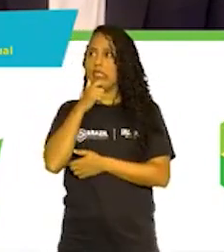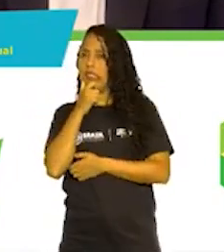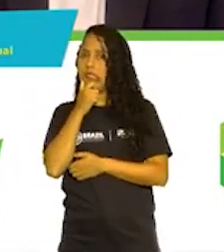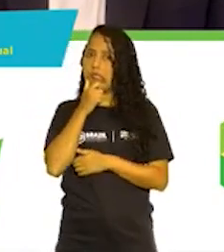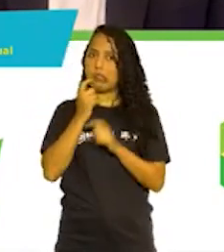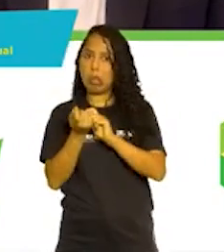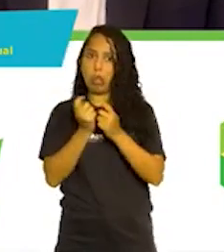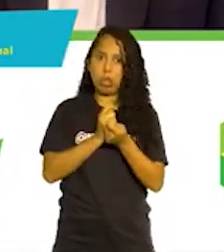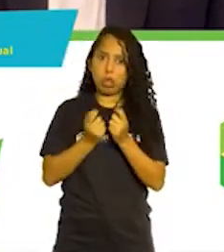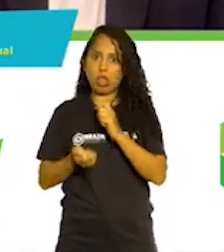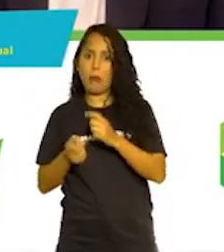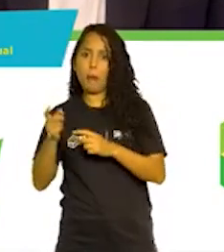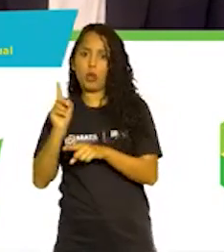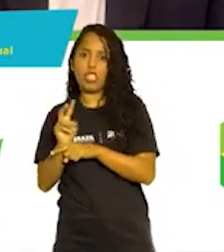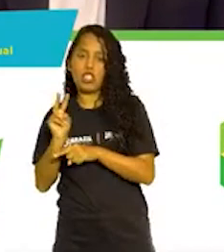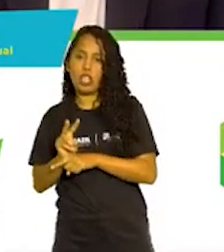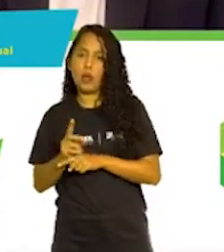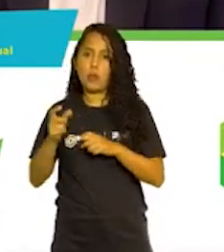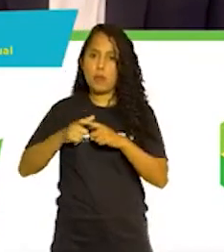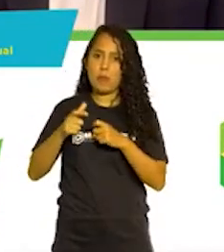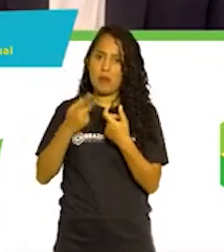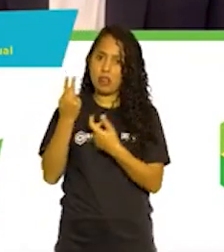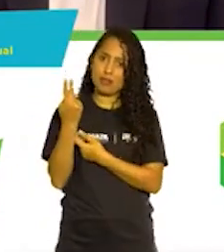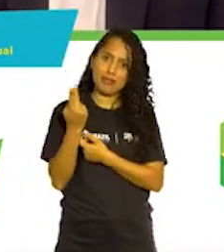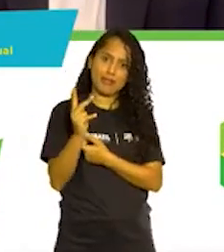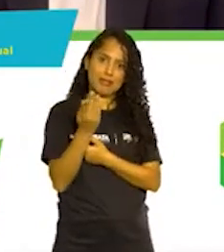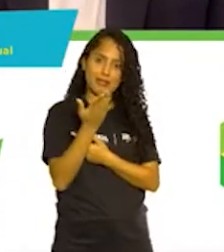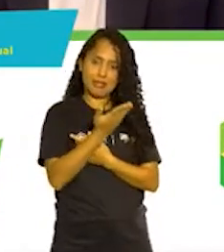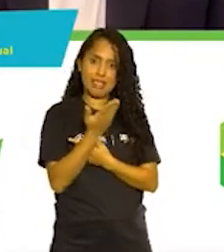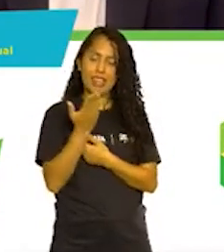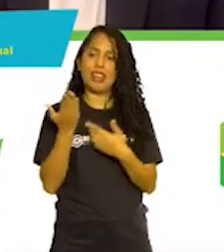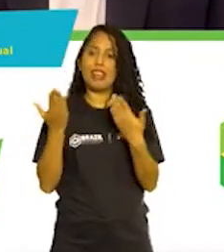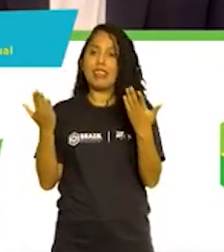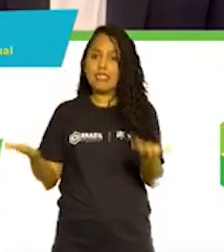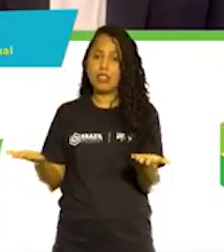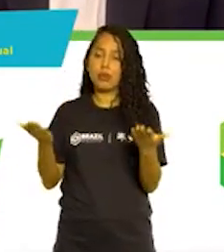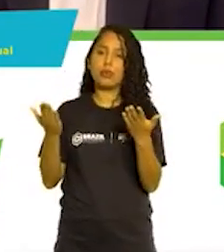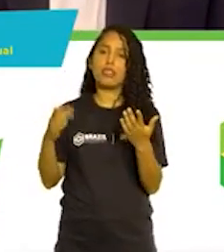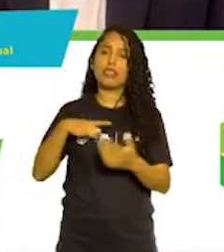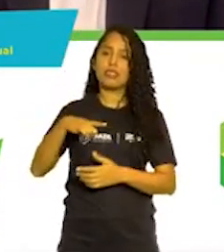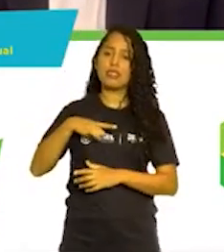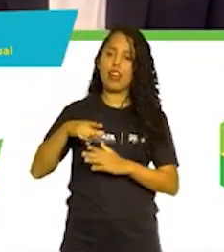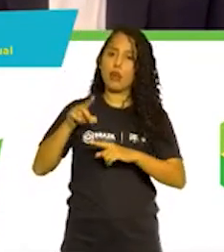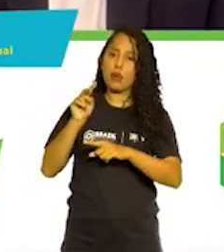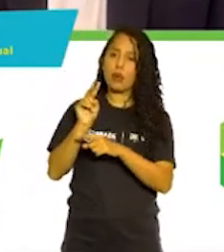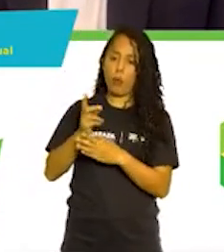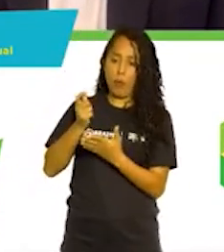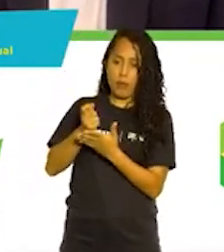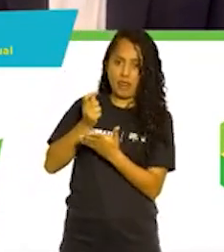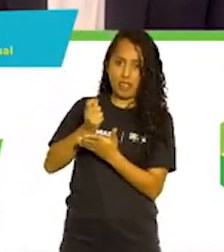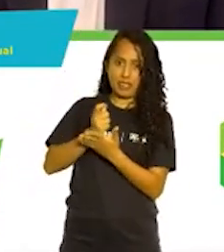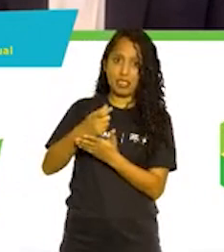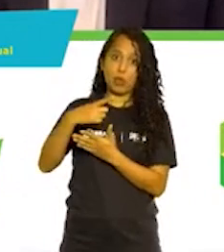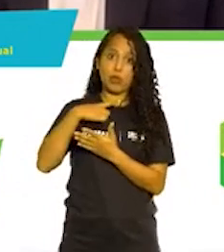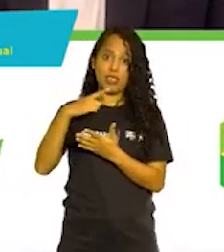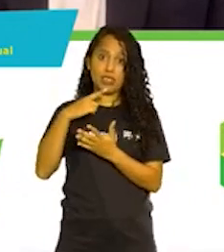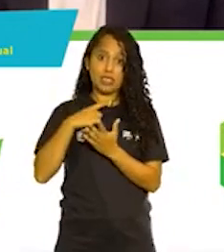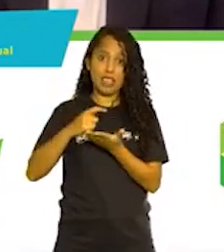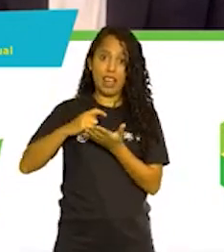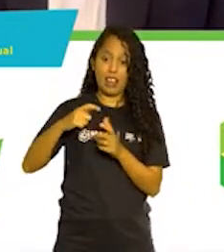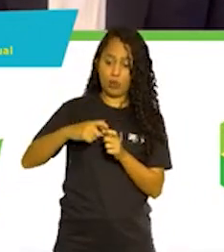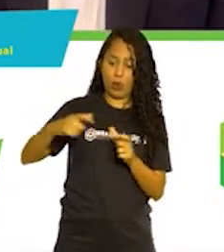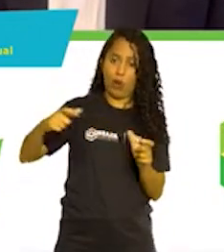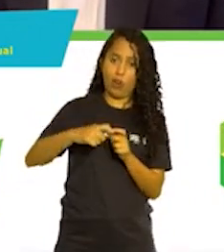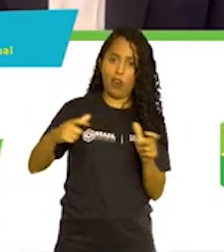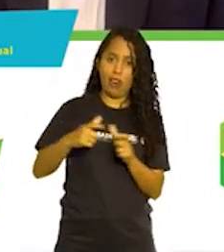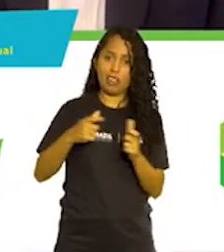Protegendo algum médico meu. Então, eu sou obrigada, né, pelo meu imposto de renda, pelo cruzamento das notas, a fazer isso mesmo